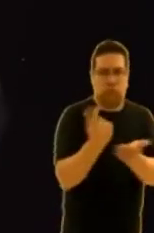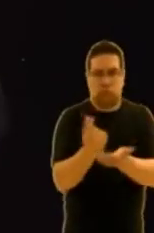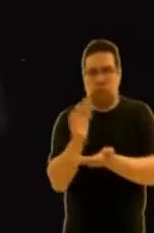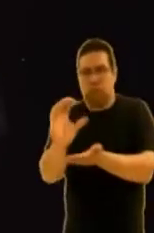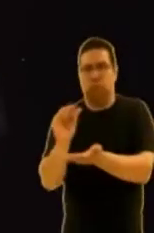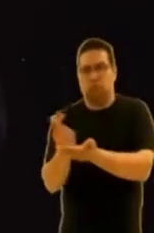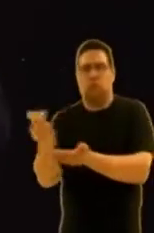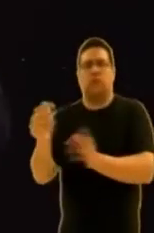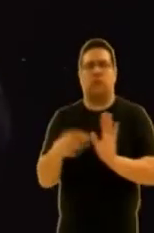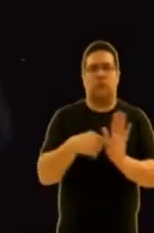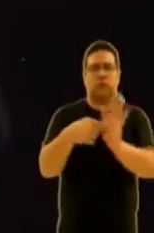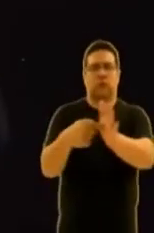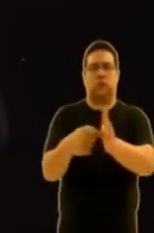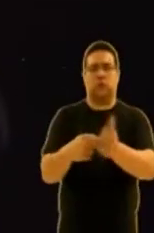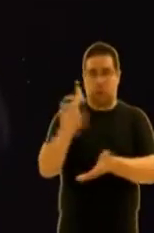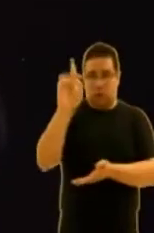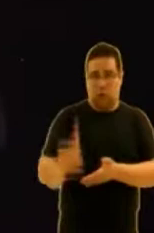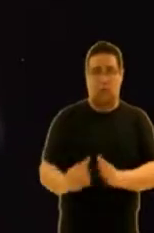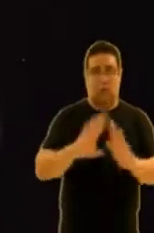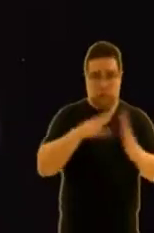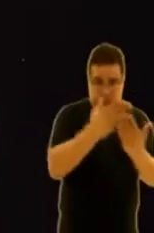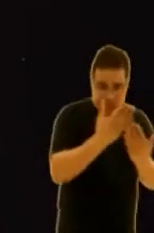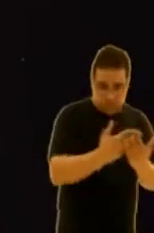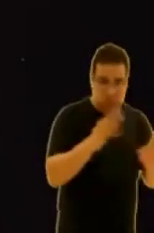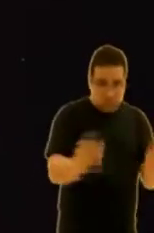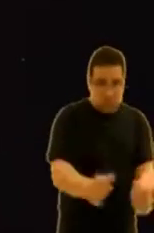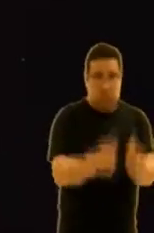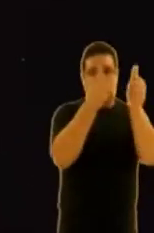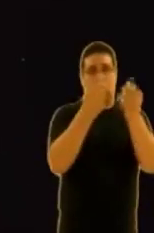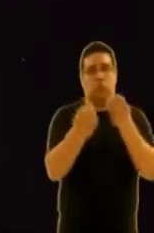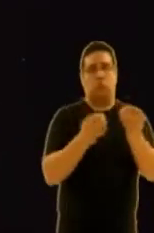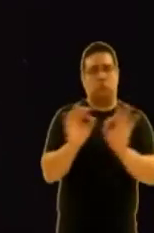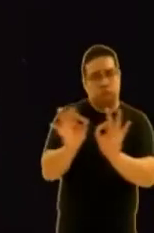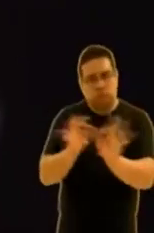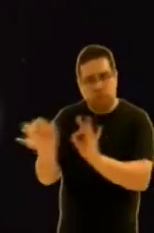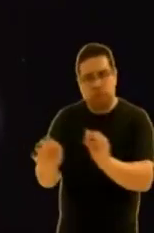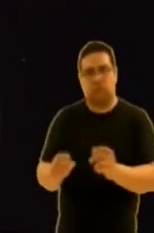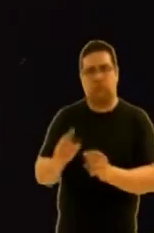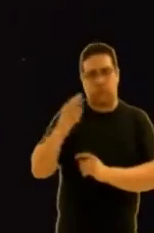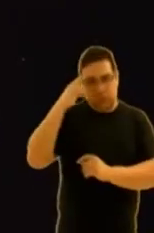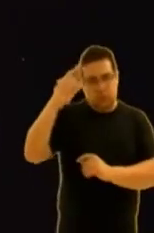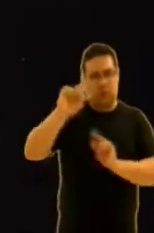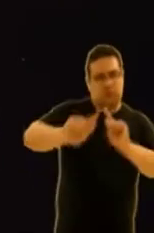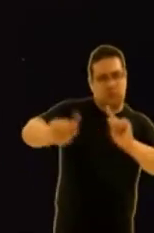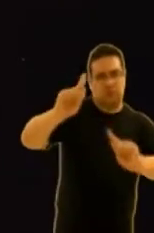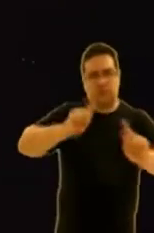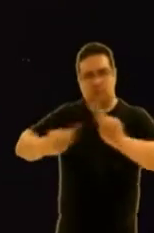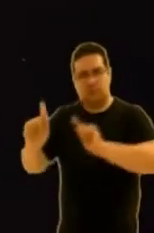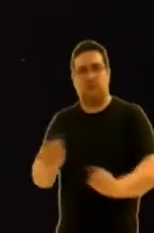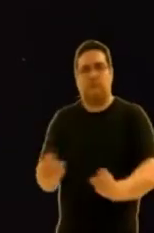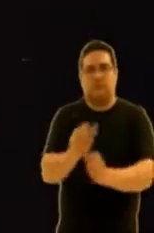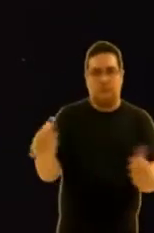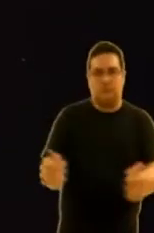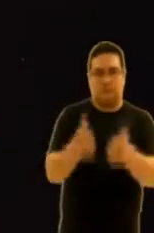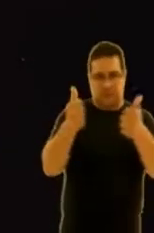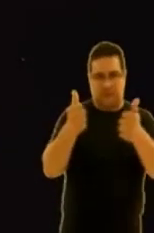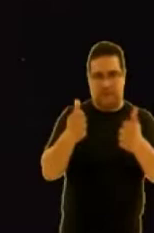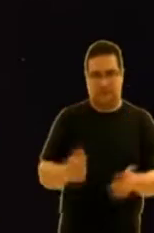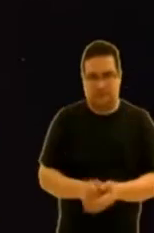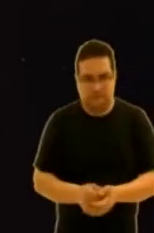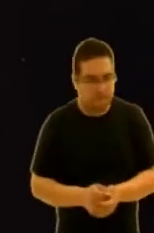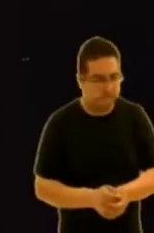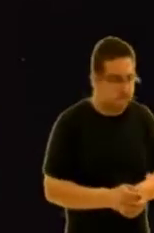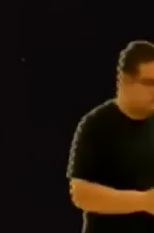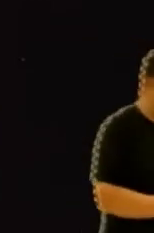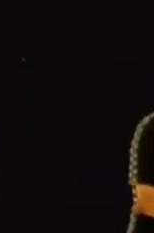do diretor de escola, da diretora de escola, na sua gestão. Também os programas do livro são